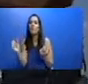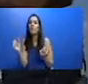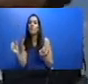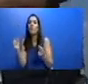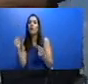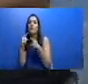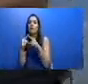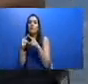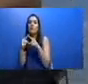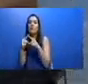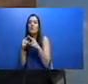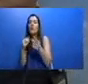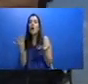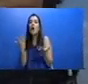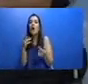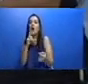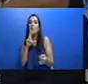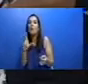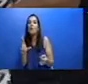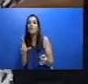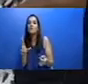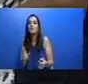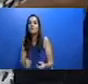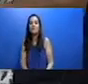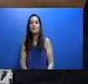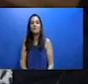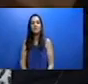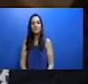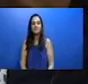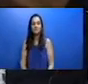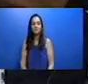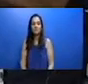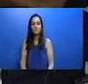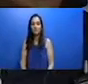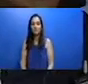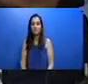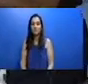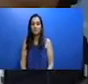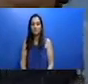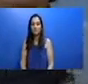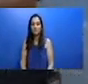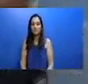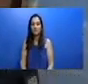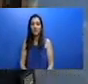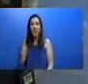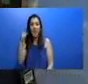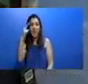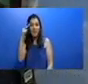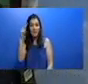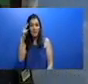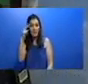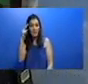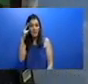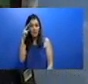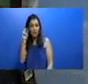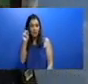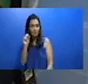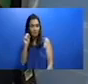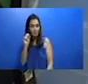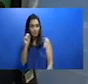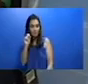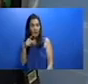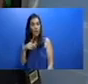qual número? Olha, qual número multiplicado por qual número tem o resultado 18? Lembrando que eu tenho,